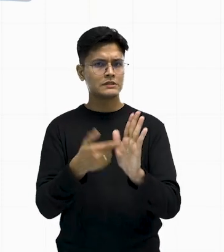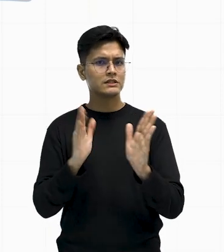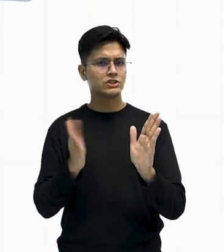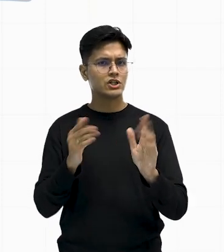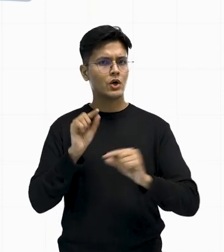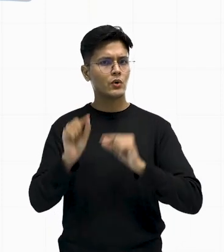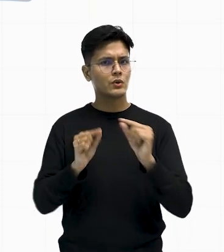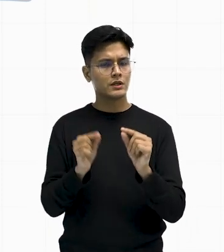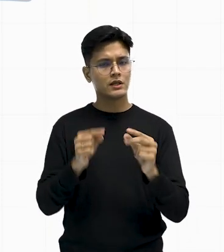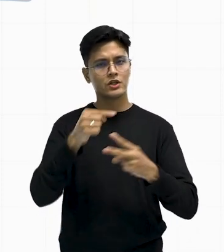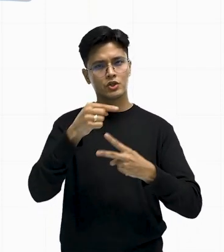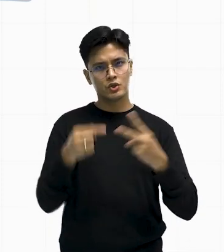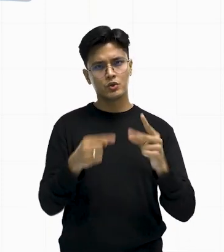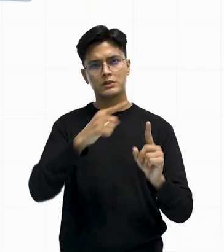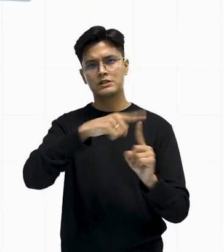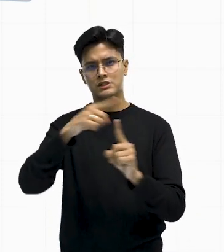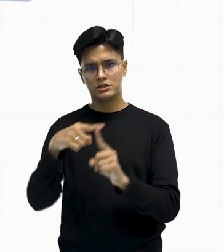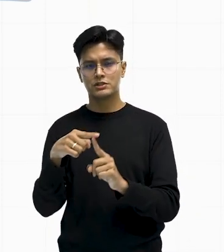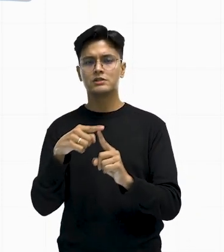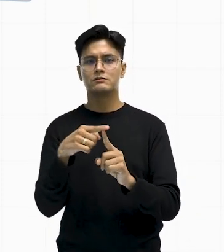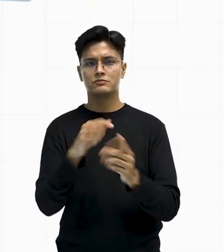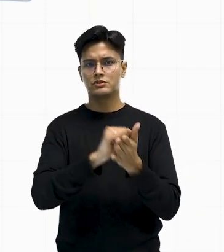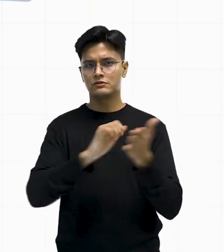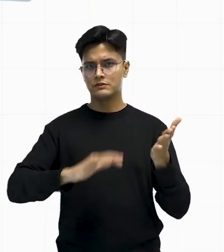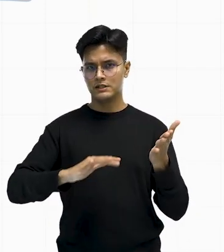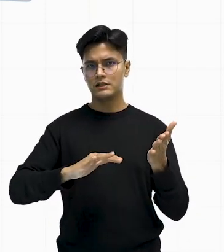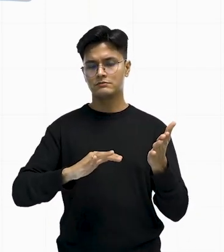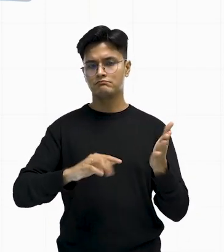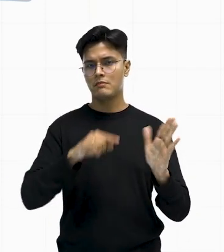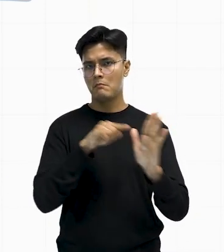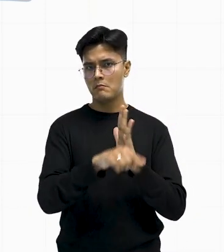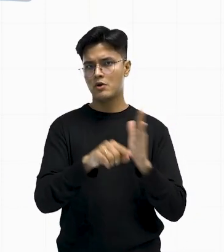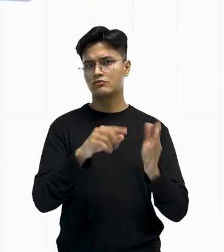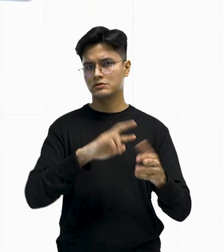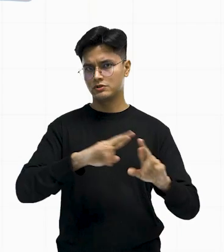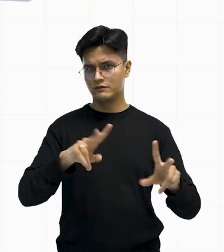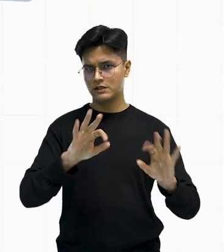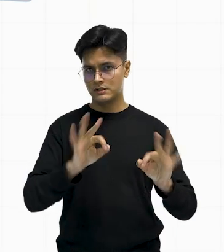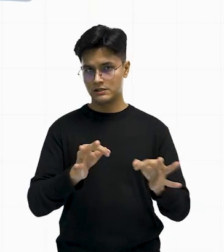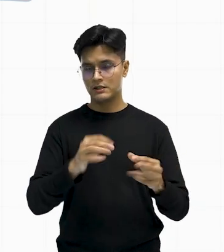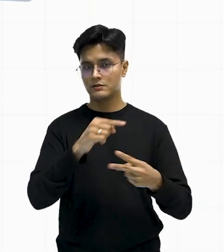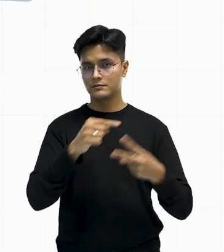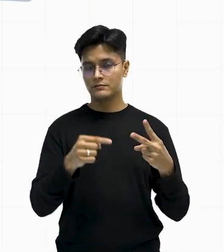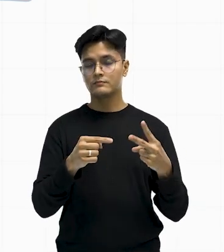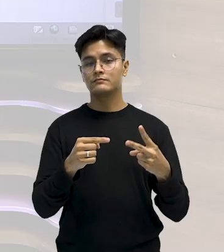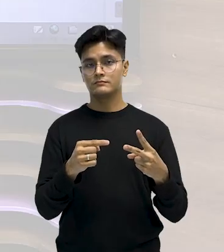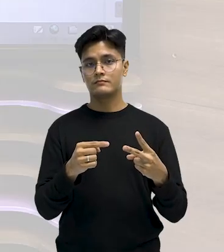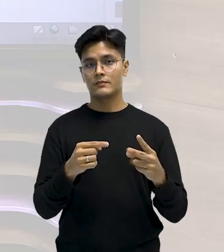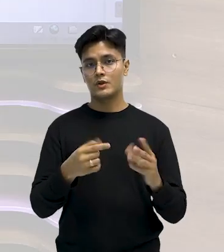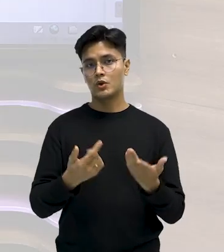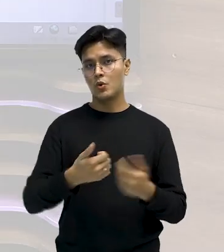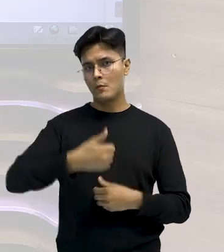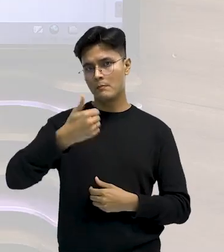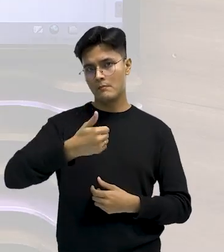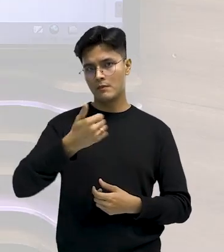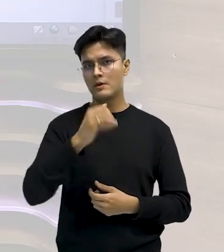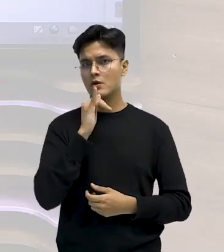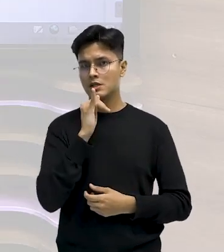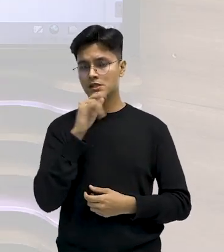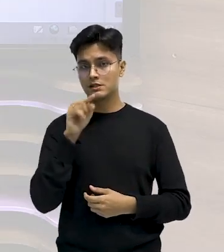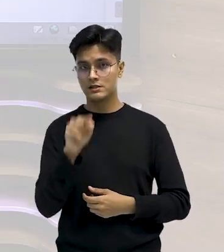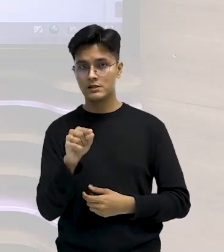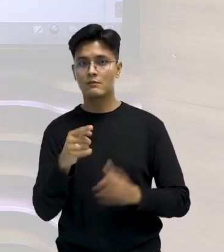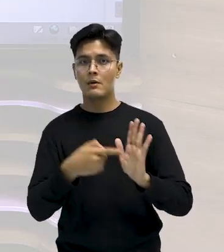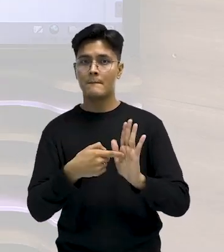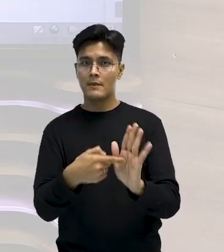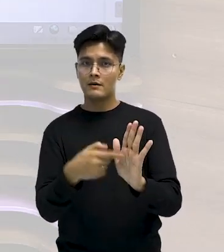dois tipos diferentes de exercício, tá? Onde, no primeiro deles, ele te dava o valor do raio e cobrava